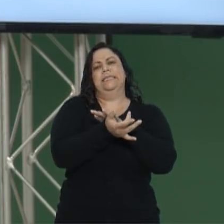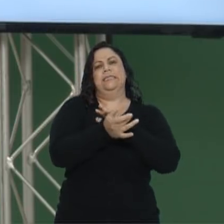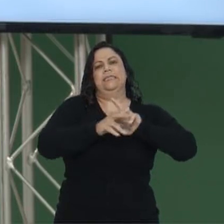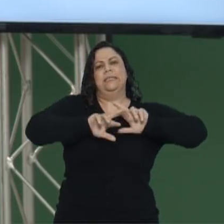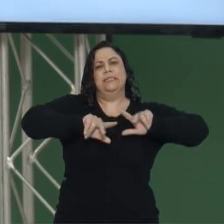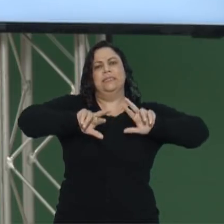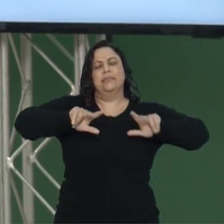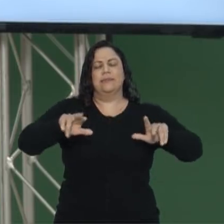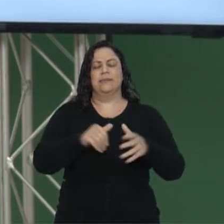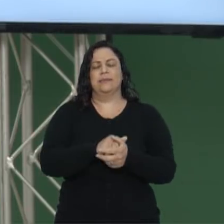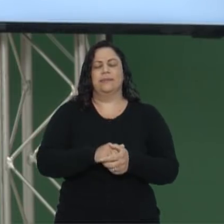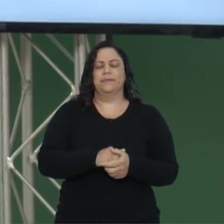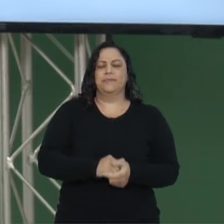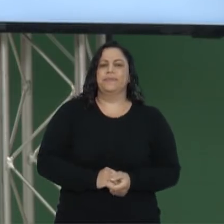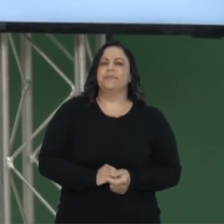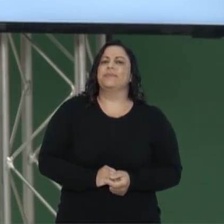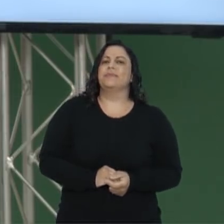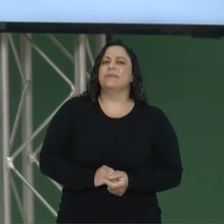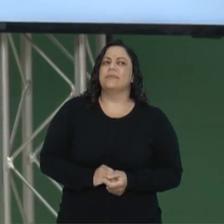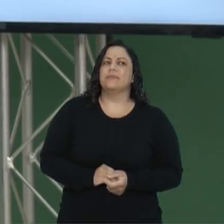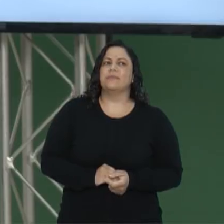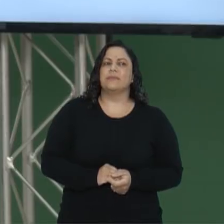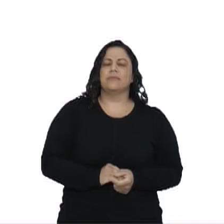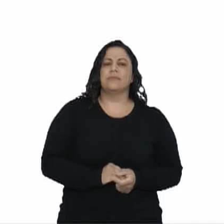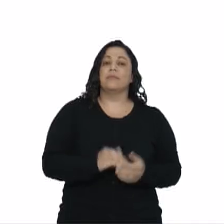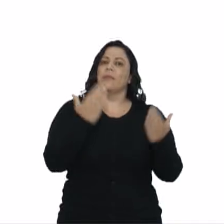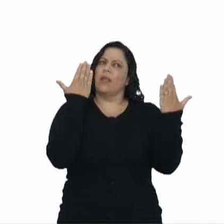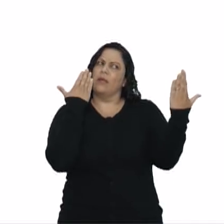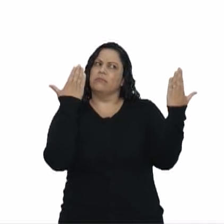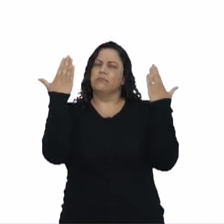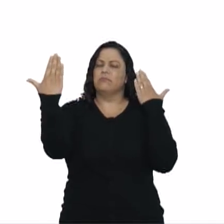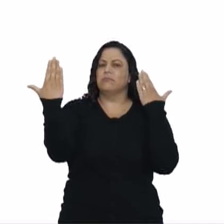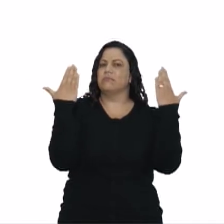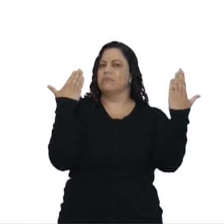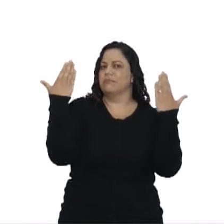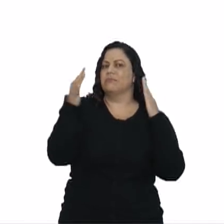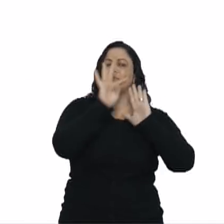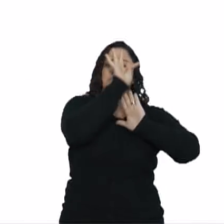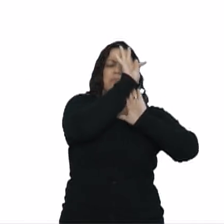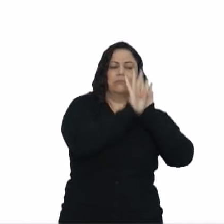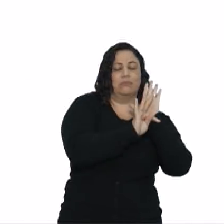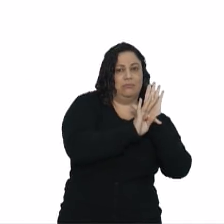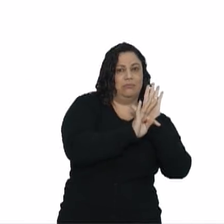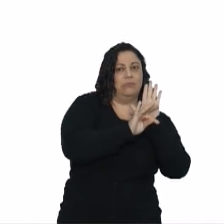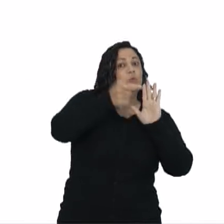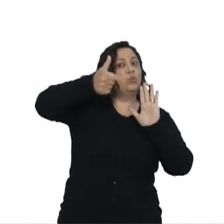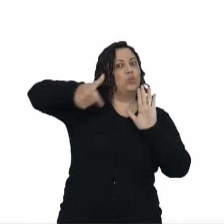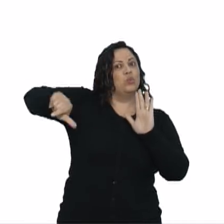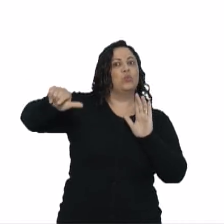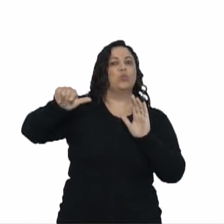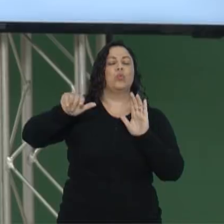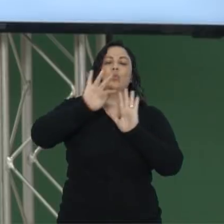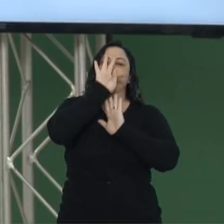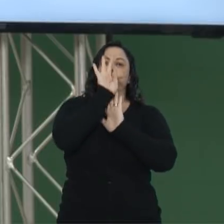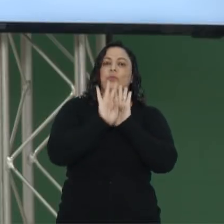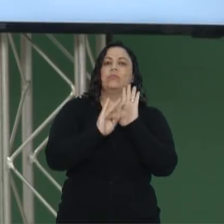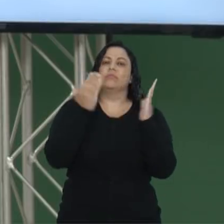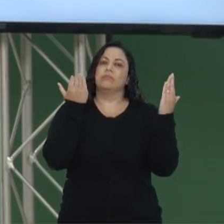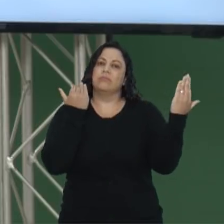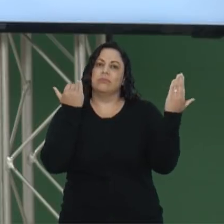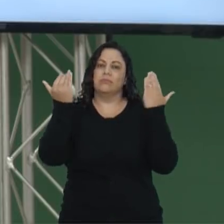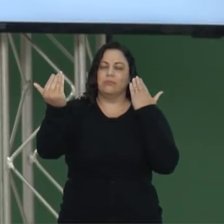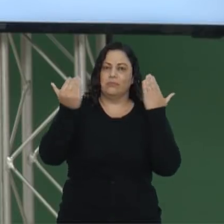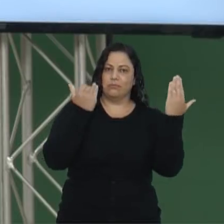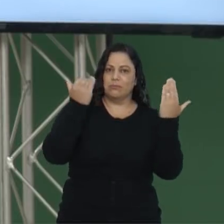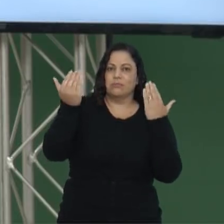dessas questões, tá? Nós vamos comparar textos. Hoje eu trouxe um outro texto para vocês. Eu trouxe um